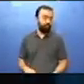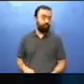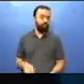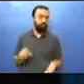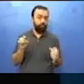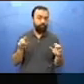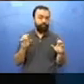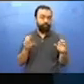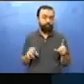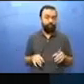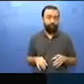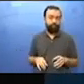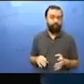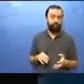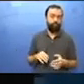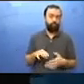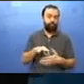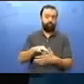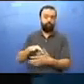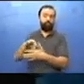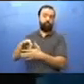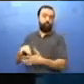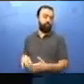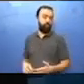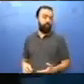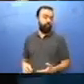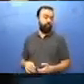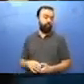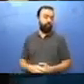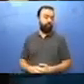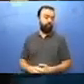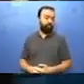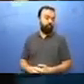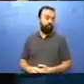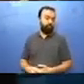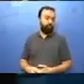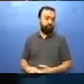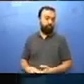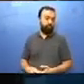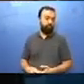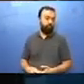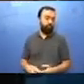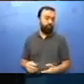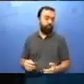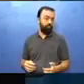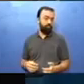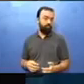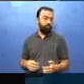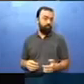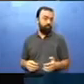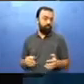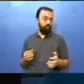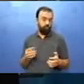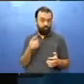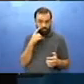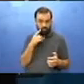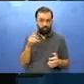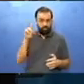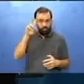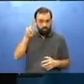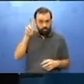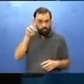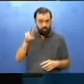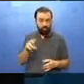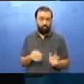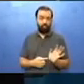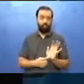está escrito o cordel apresentado pela turma do Luan. Chegou o dia de a turma do Luan apresentar uma história na semana de